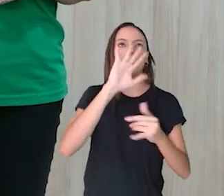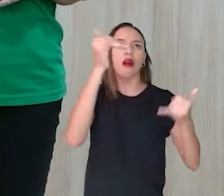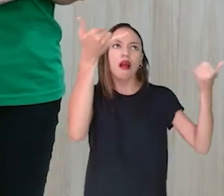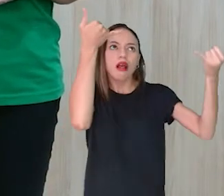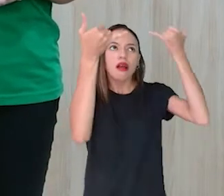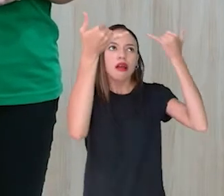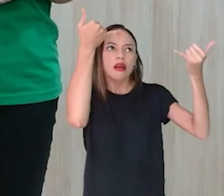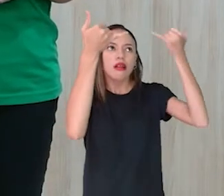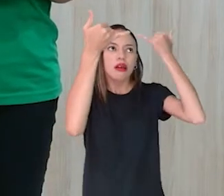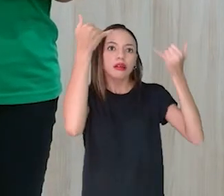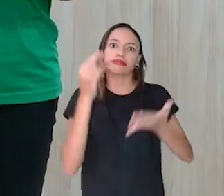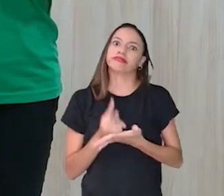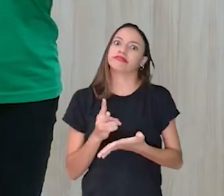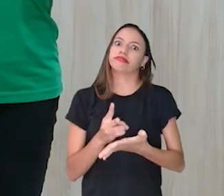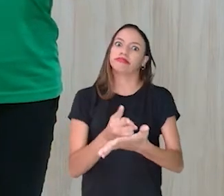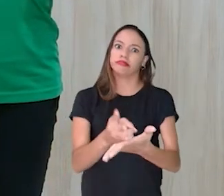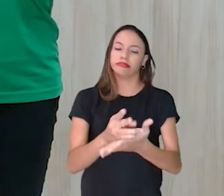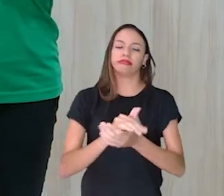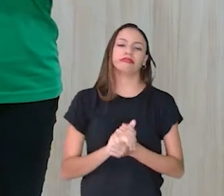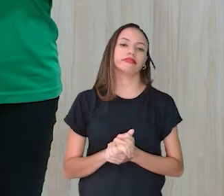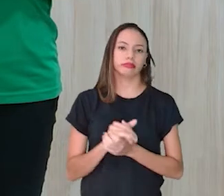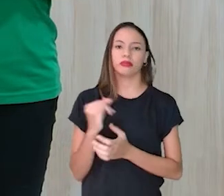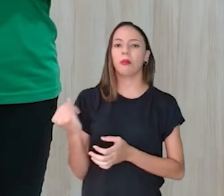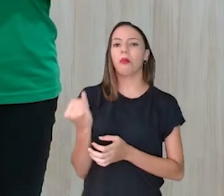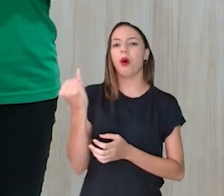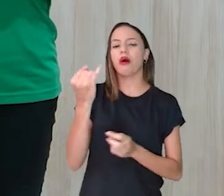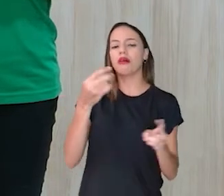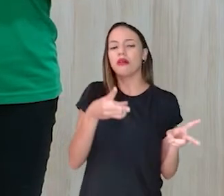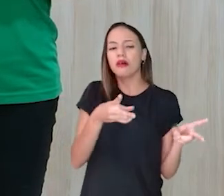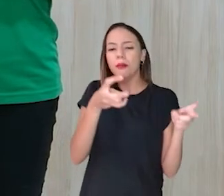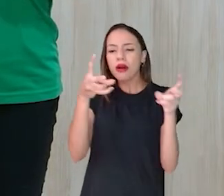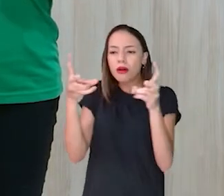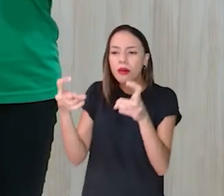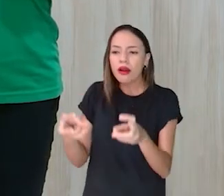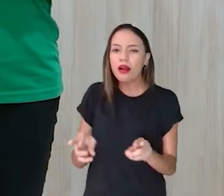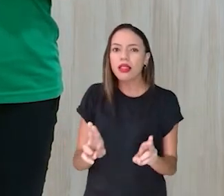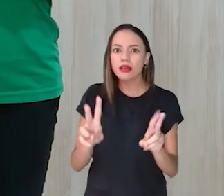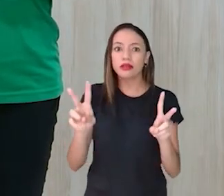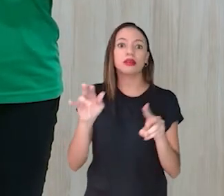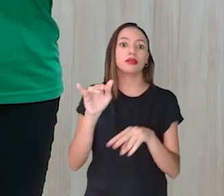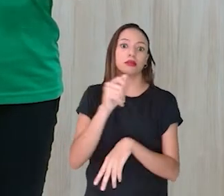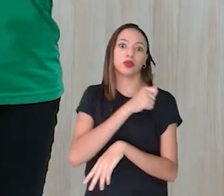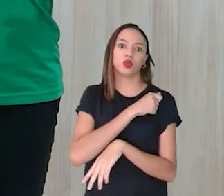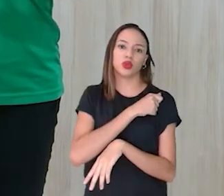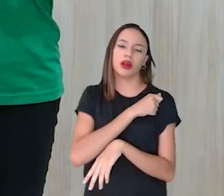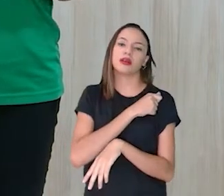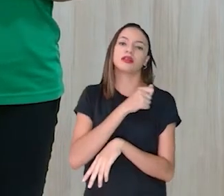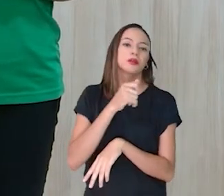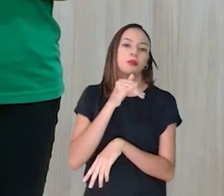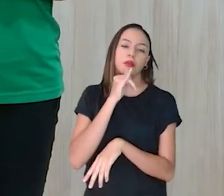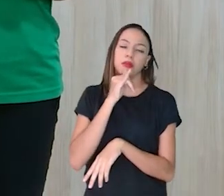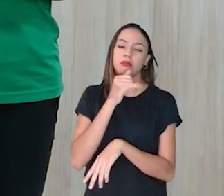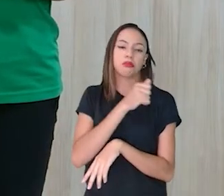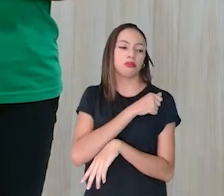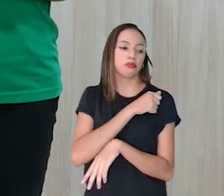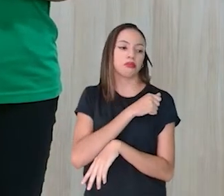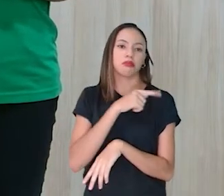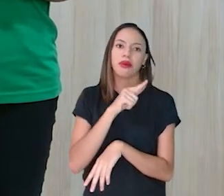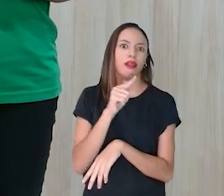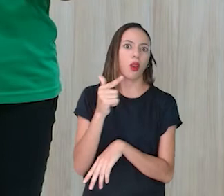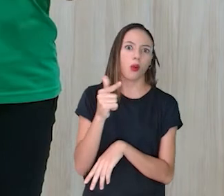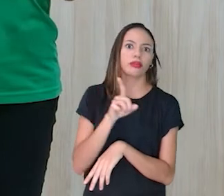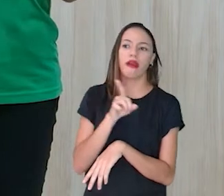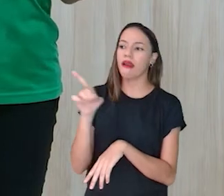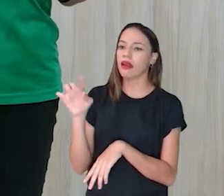o tempo todo. Então, é importante perceber para que esse estudante, o nosso estudante que mesmo ele não tendo